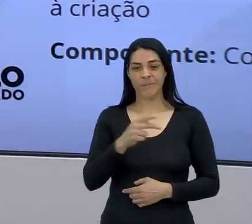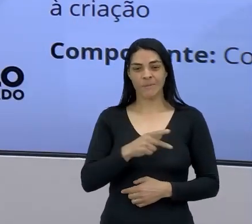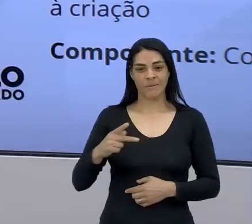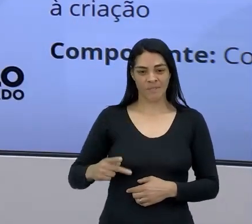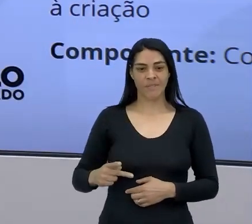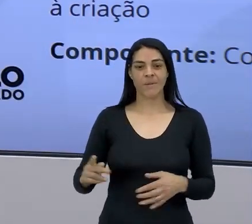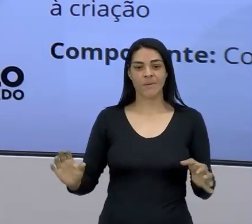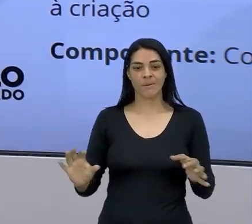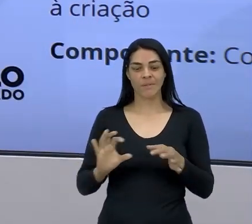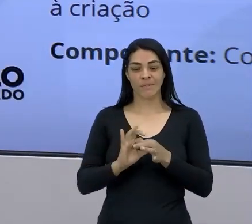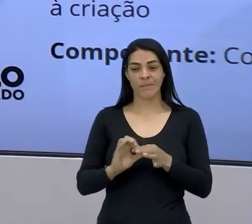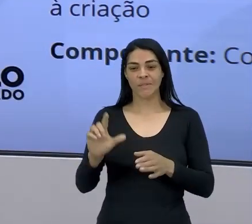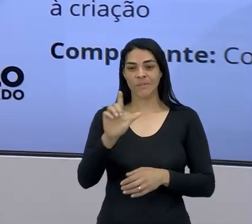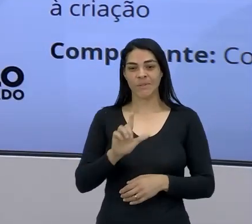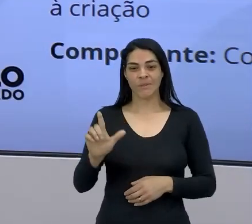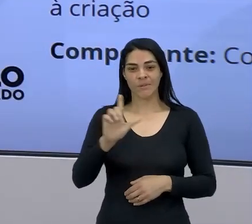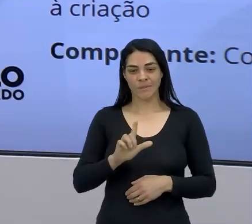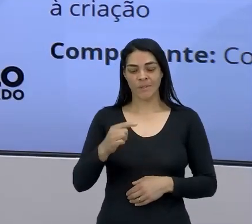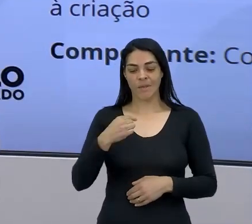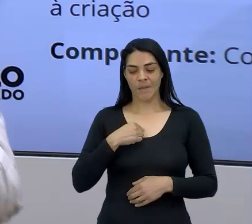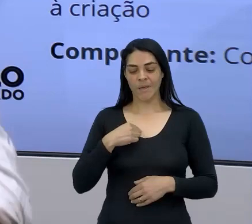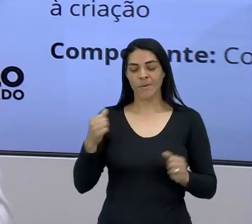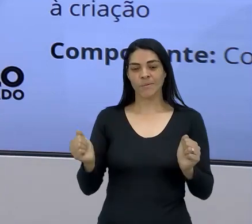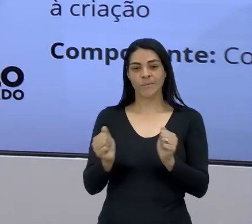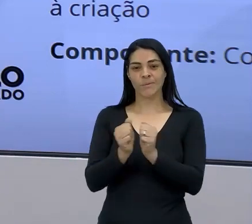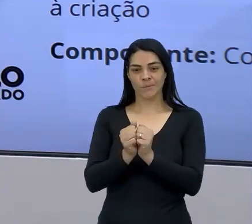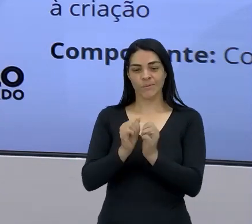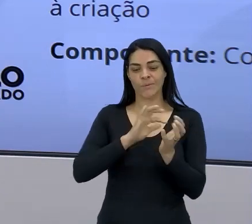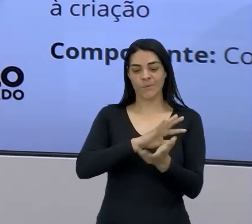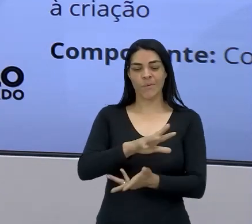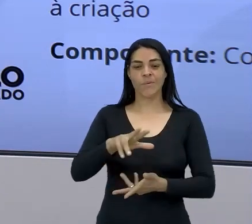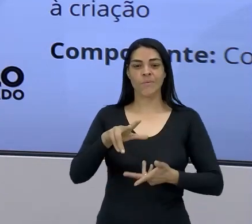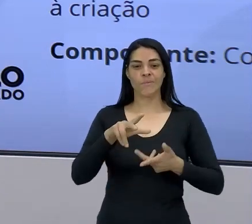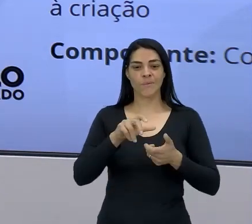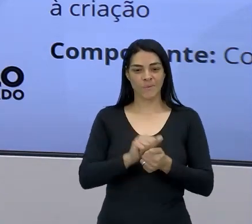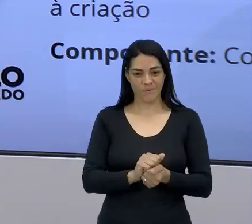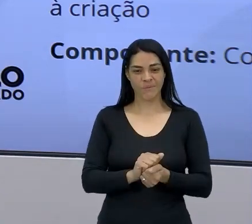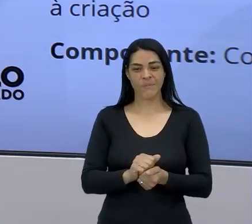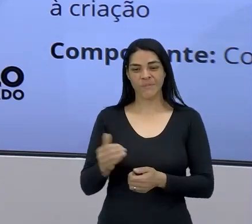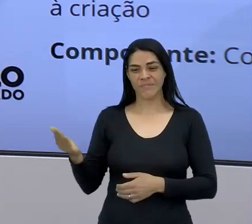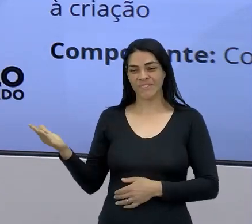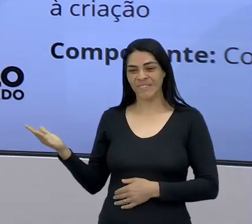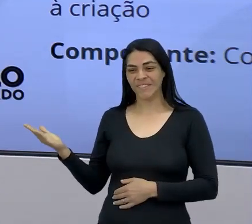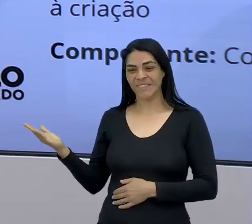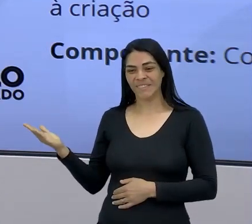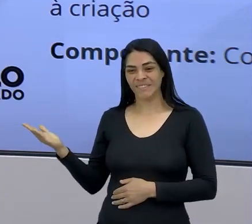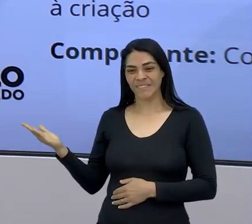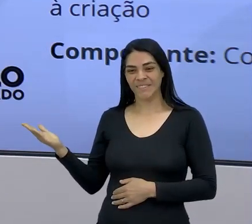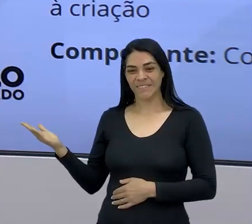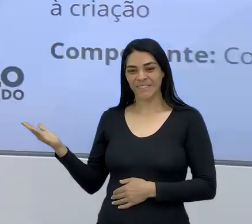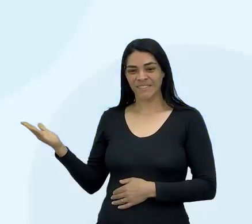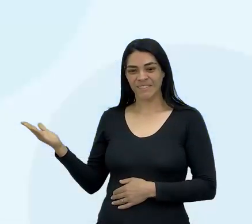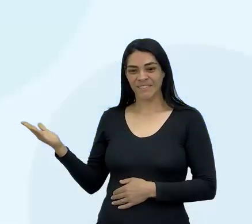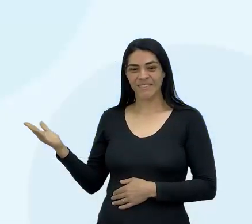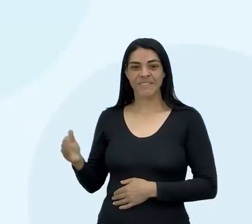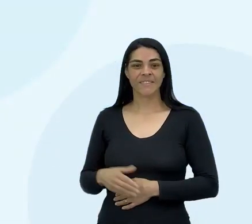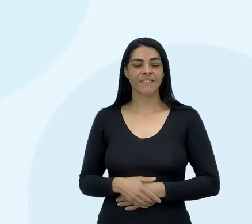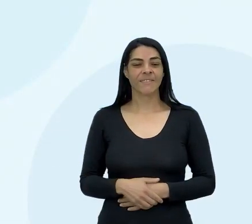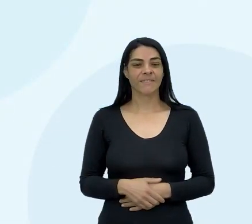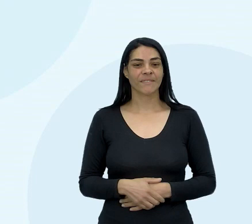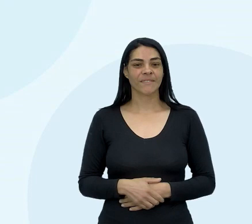Conexões Lógicas, eu e o mundo. Tá aí meu nome aí, ó, Conexões Lógicas, eu e o mundo aí. Na tela para vocês o nome da nossa